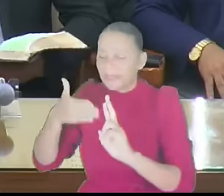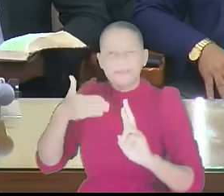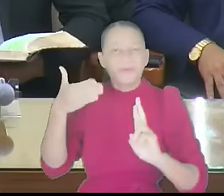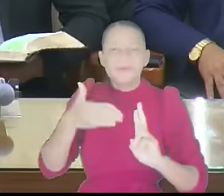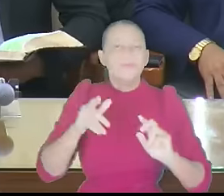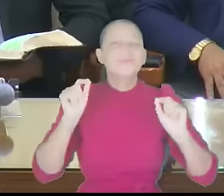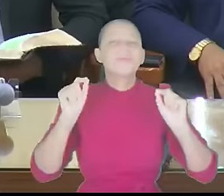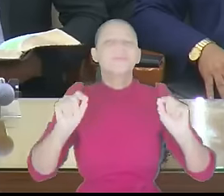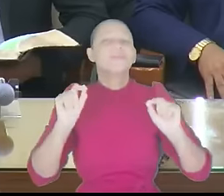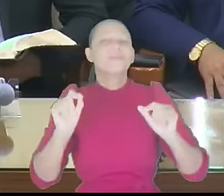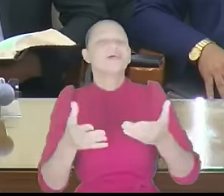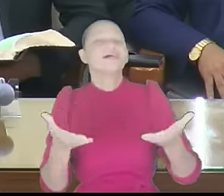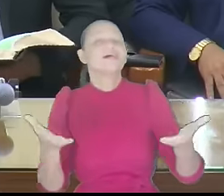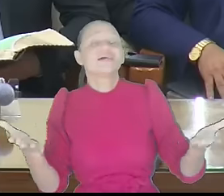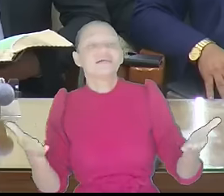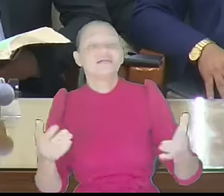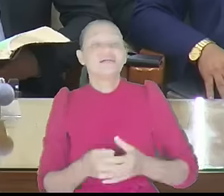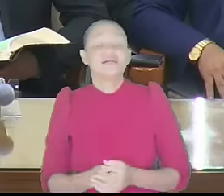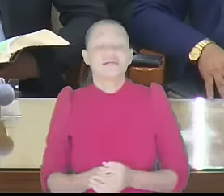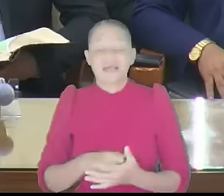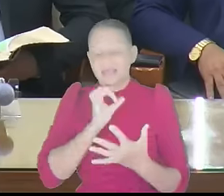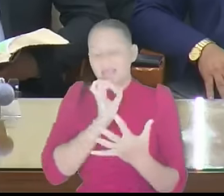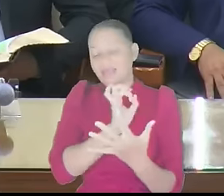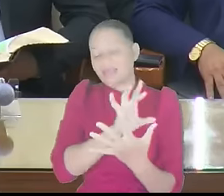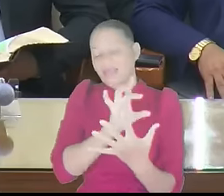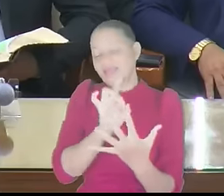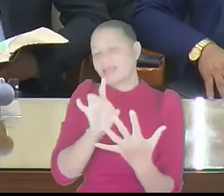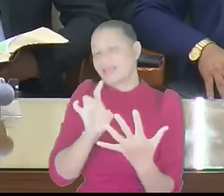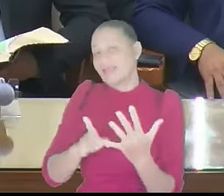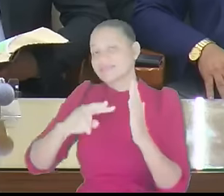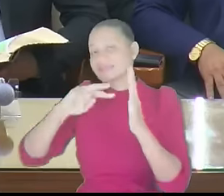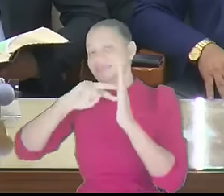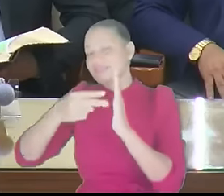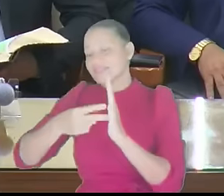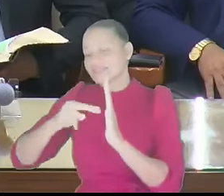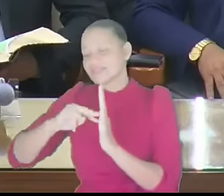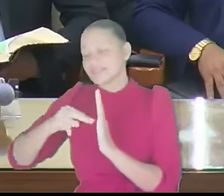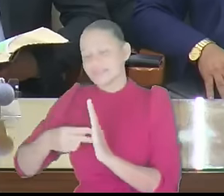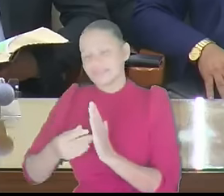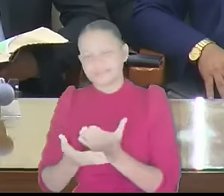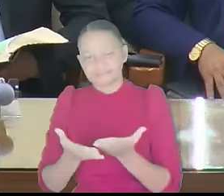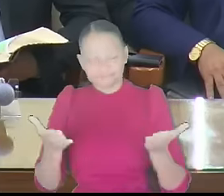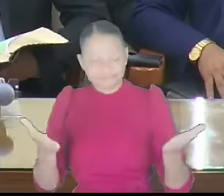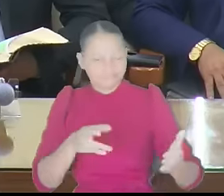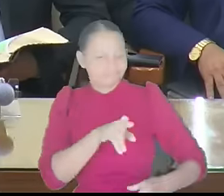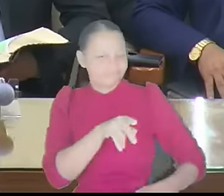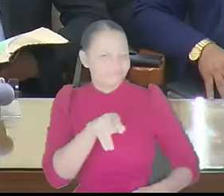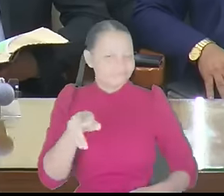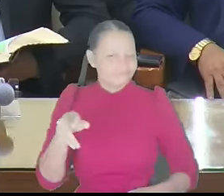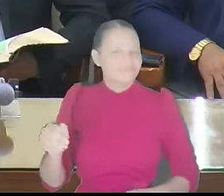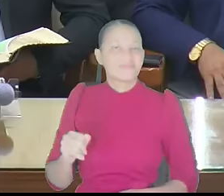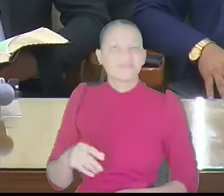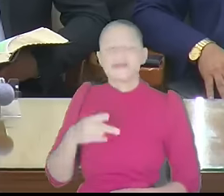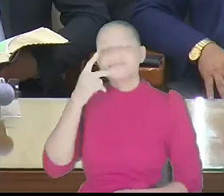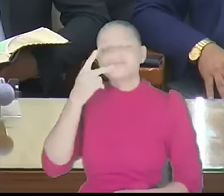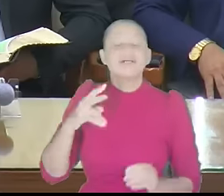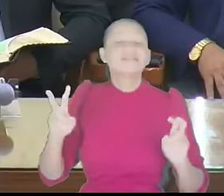quem? E cada coisa dessa tem um significado. Então, irmãos, falemos de